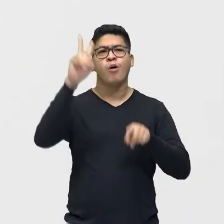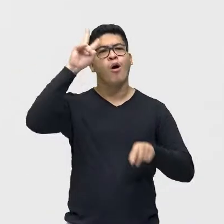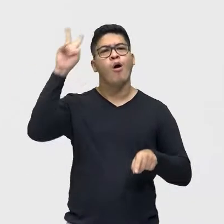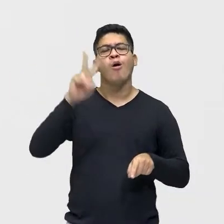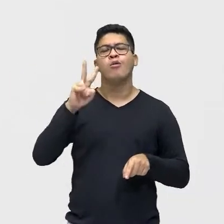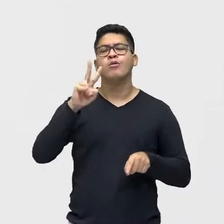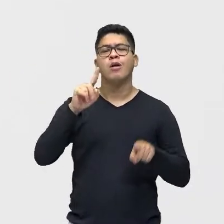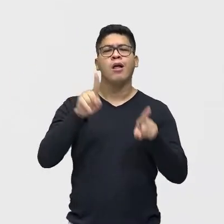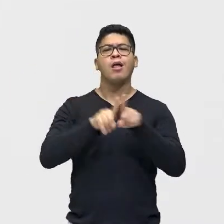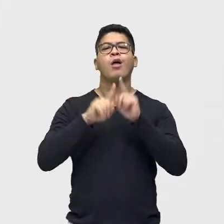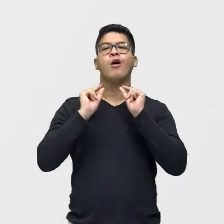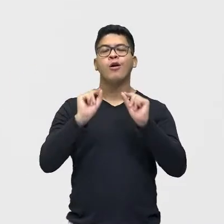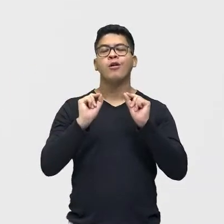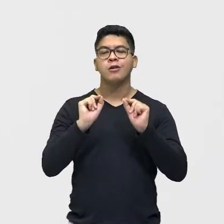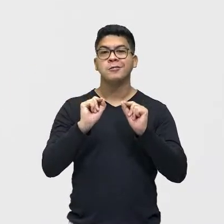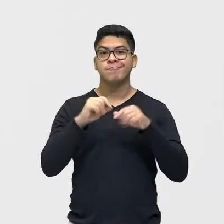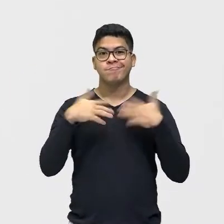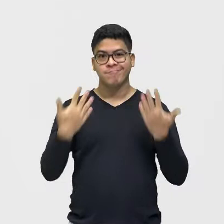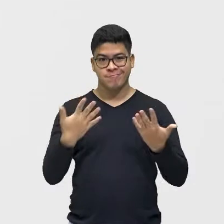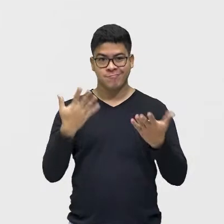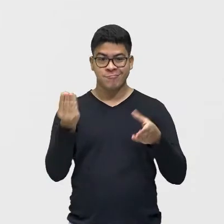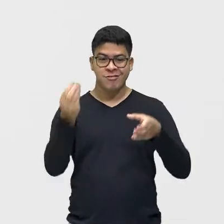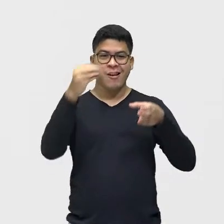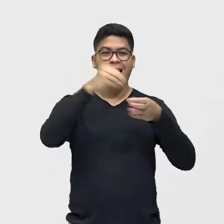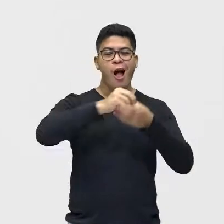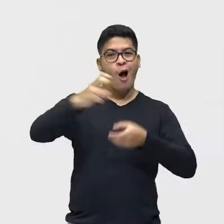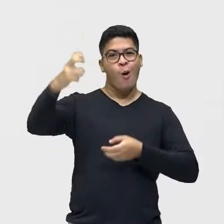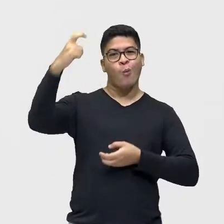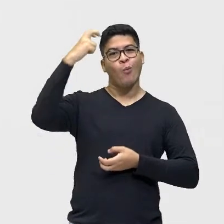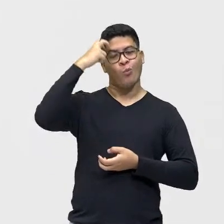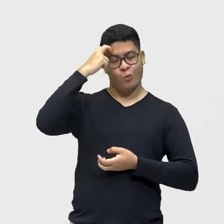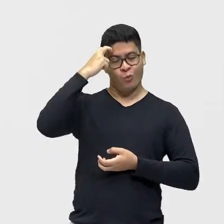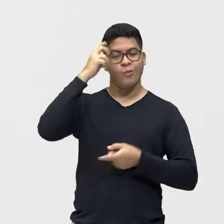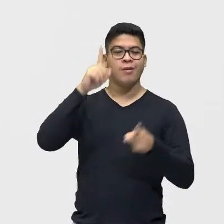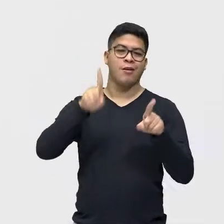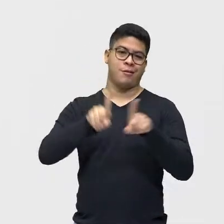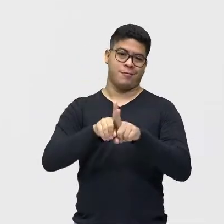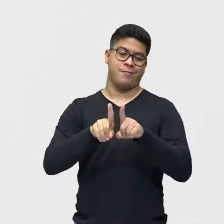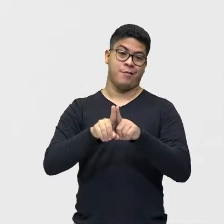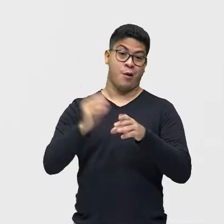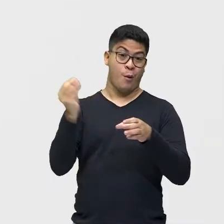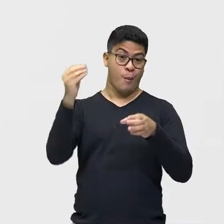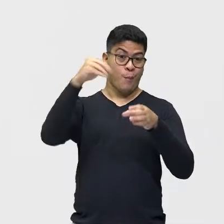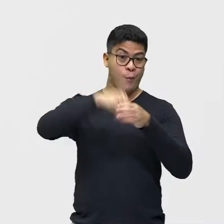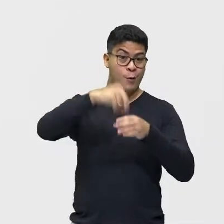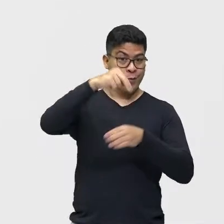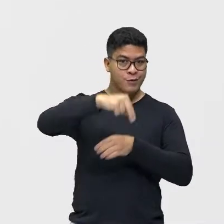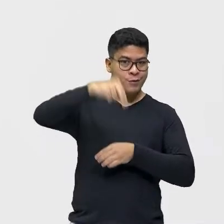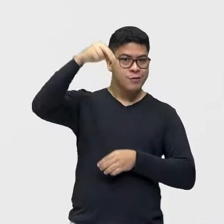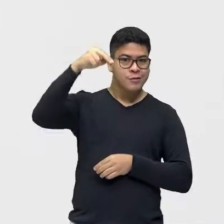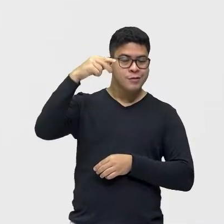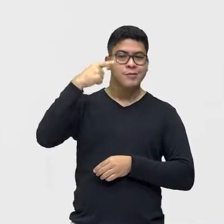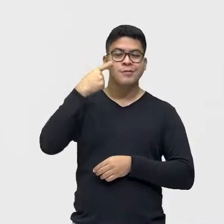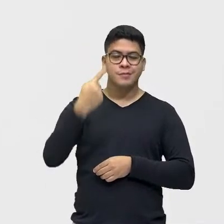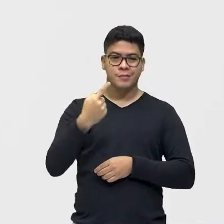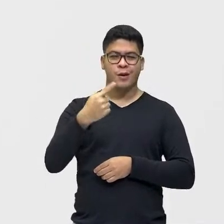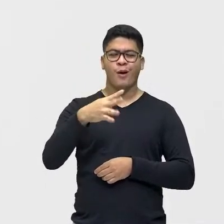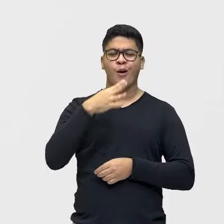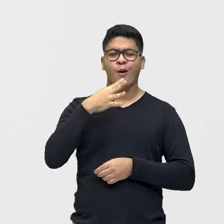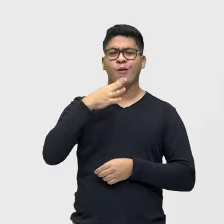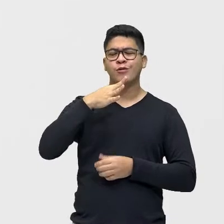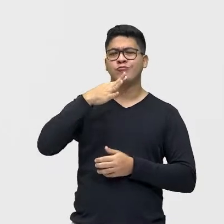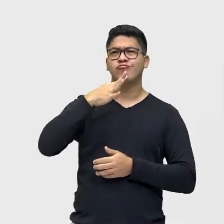histórias e lendas. Então é um festival folclórico muito bonito, como eu disse a vocês, conhecido não somente aqui no nosso país,